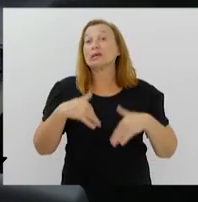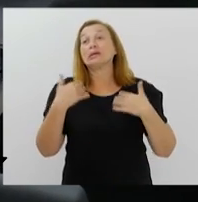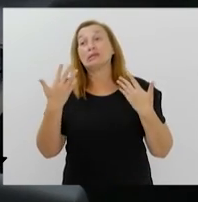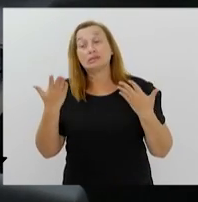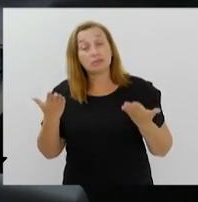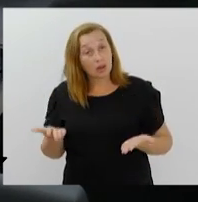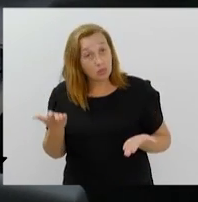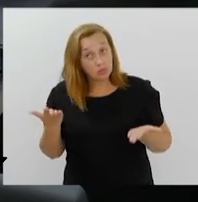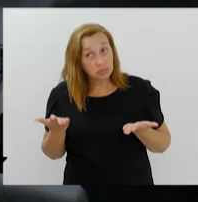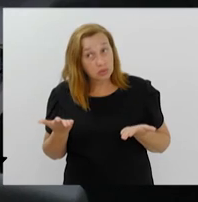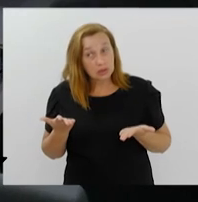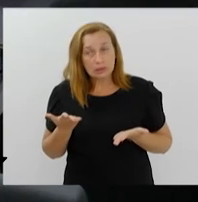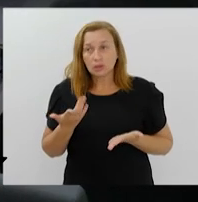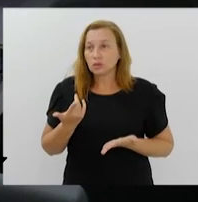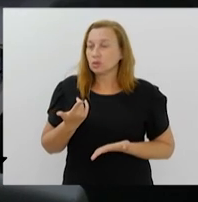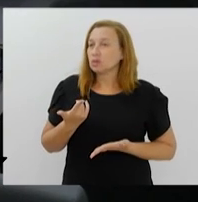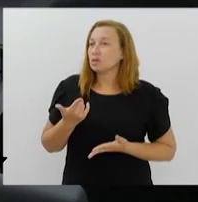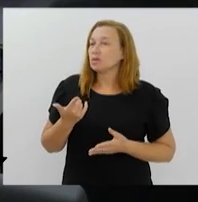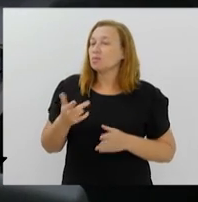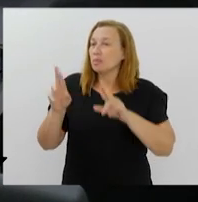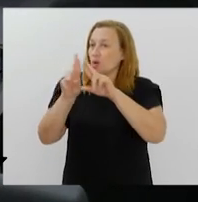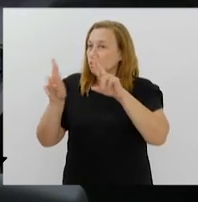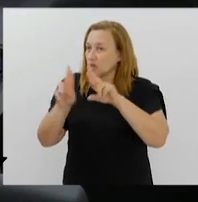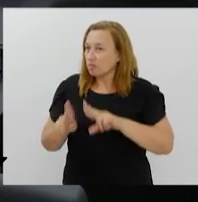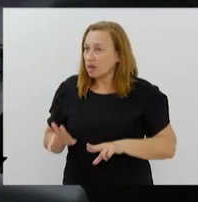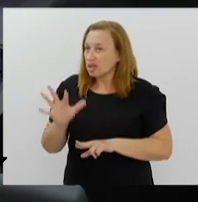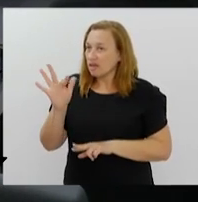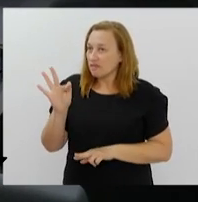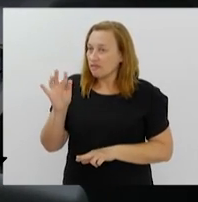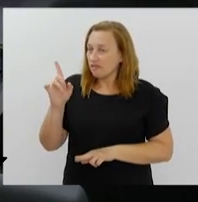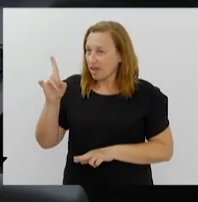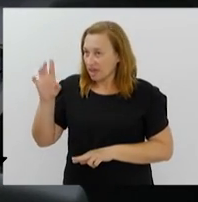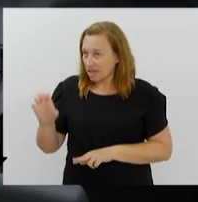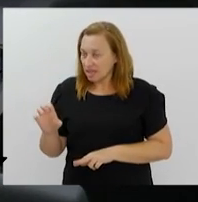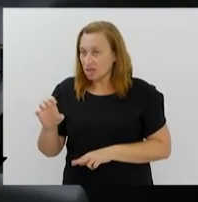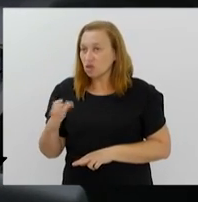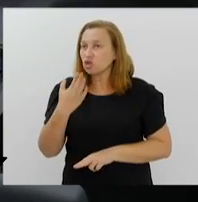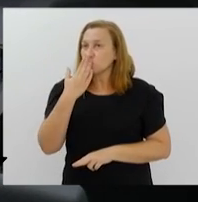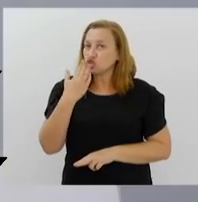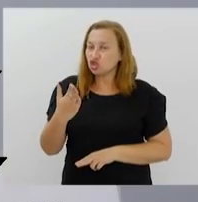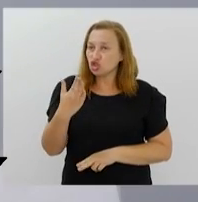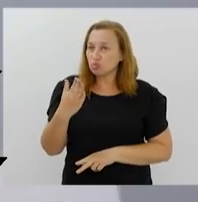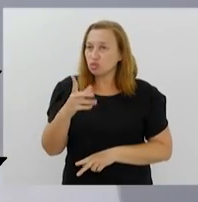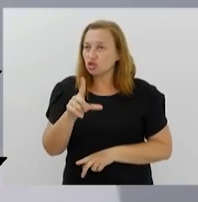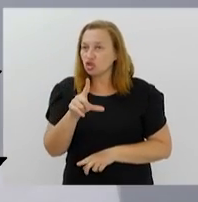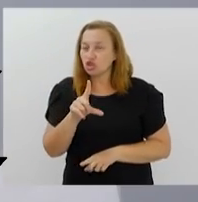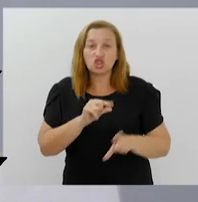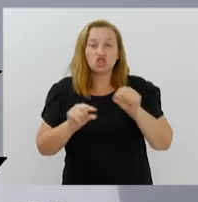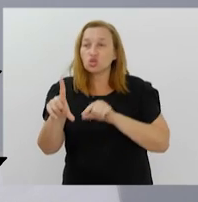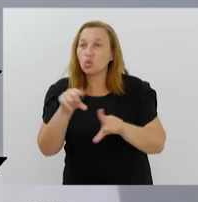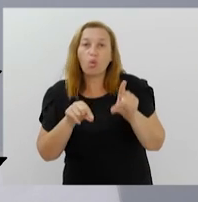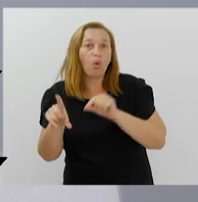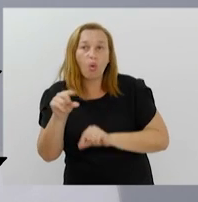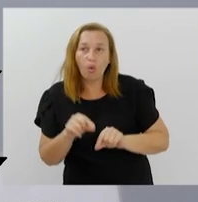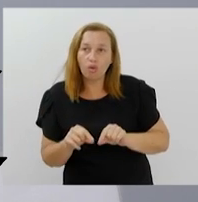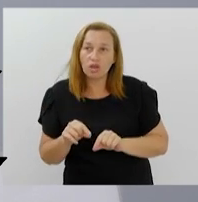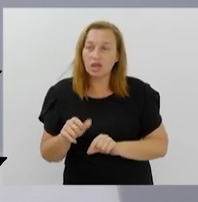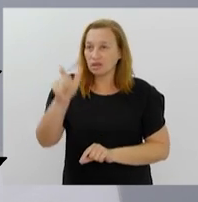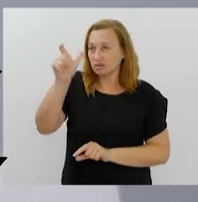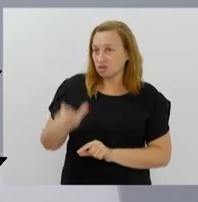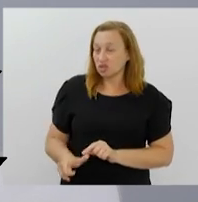eh não há pela Unimed ferge nenhum tipo de higienização eh com base em